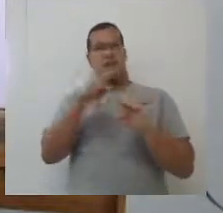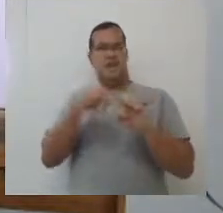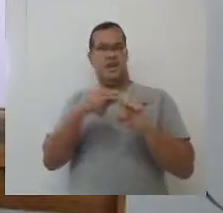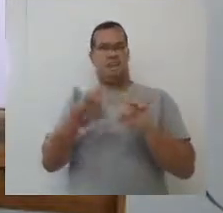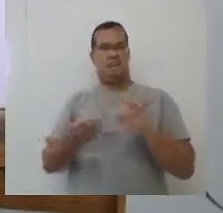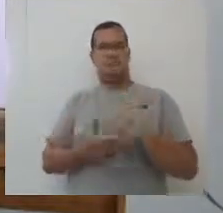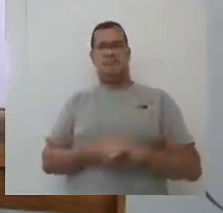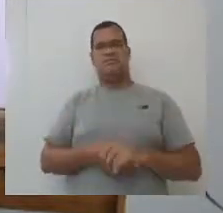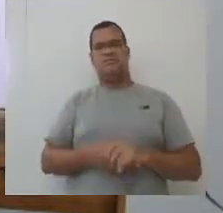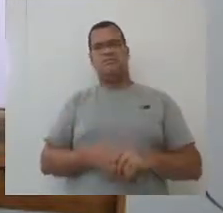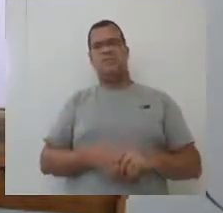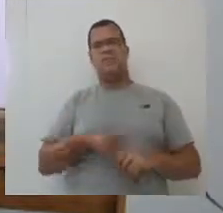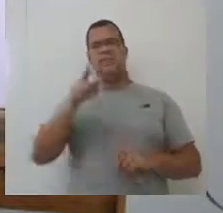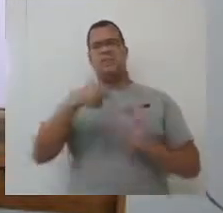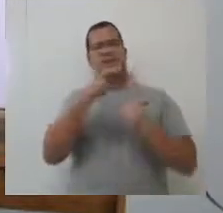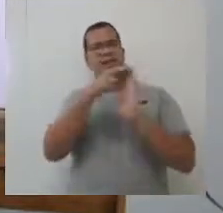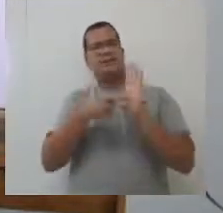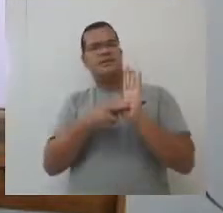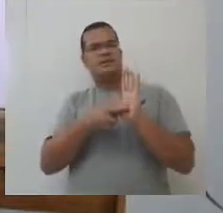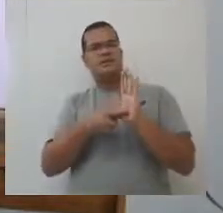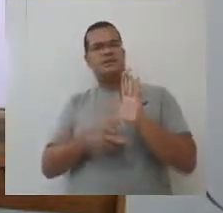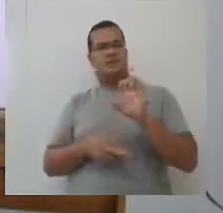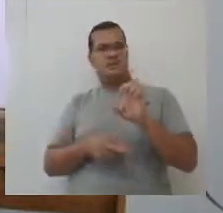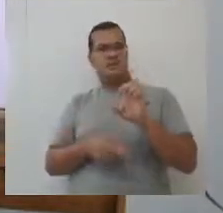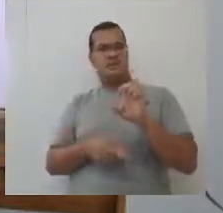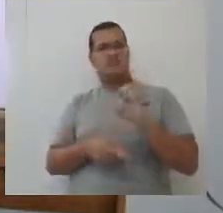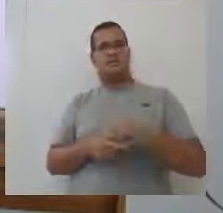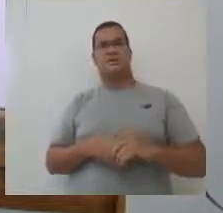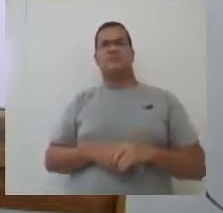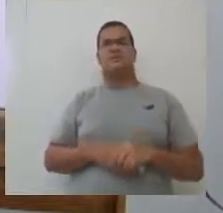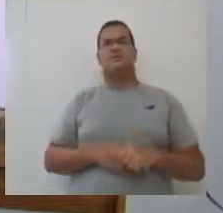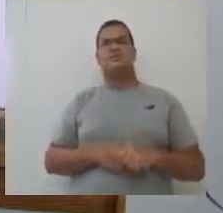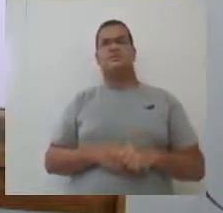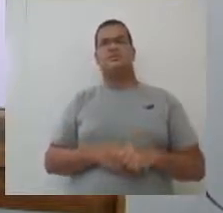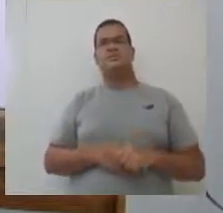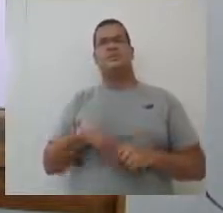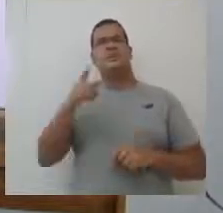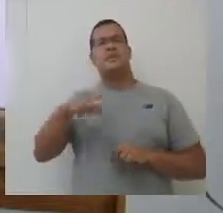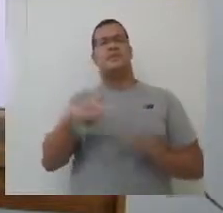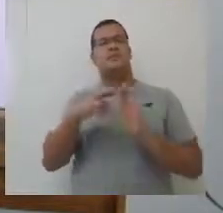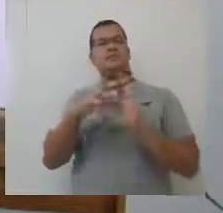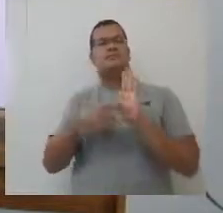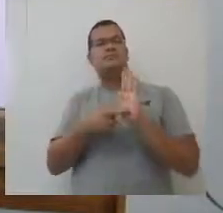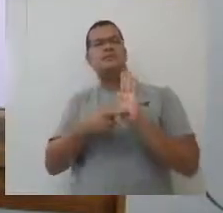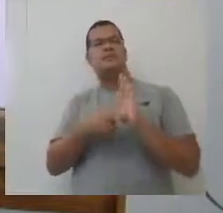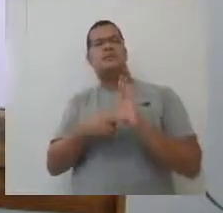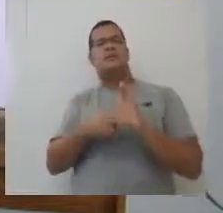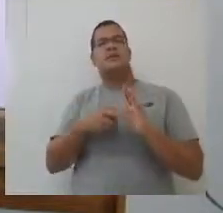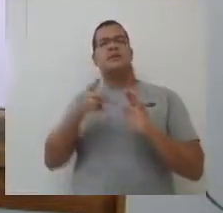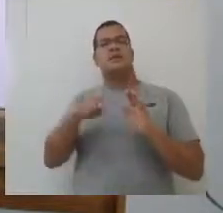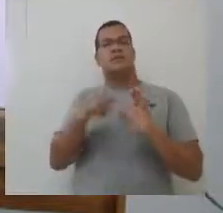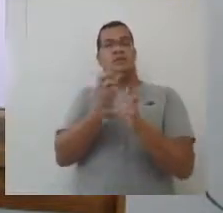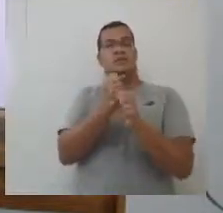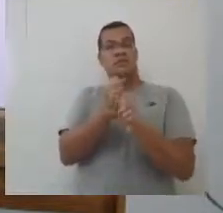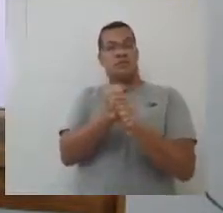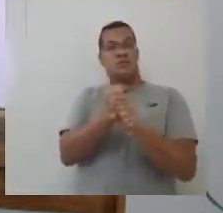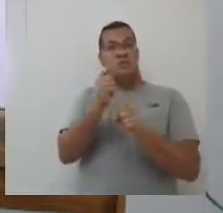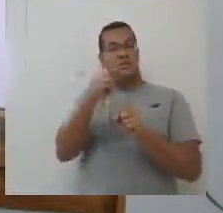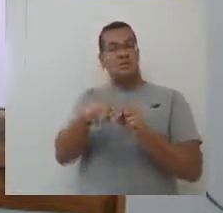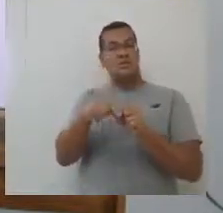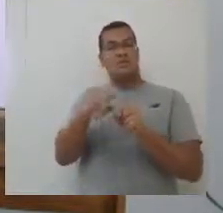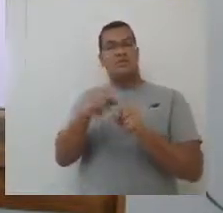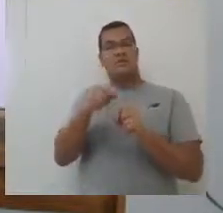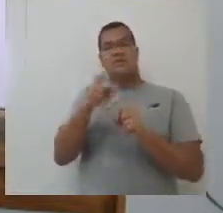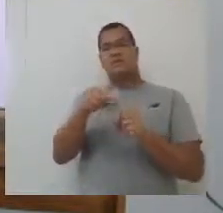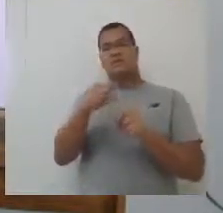Então assim, quando você pega essa regra do E, ou regra do E, tá? Isso, na prática, é uma conta de segunda lei de